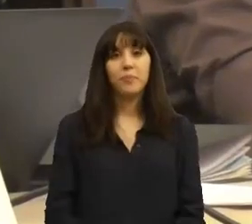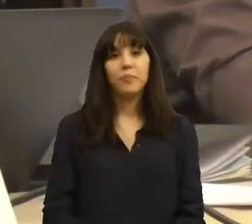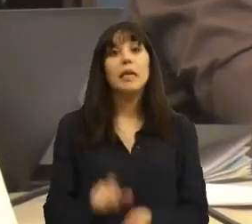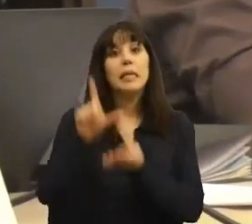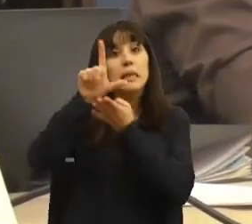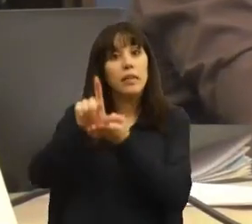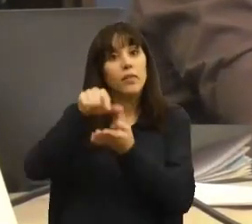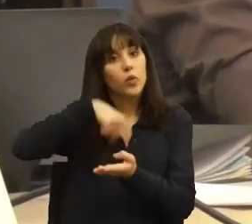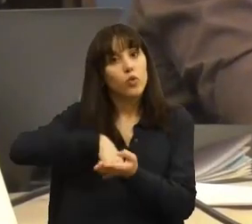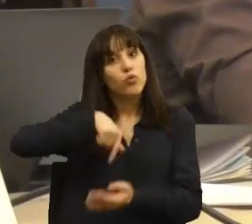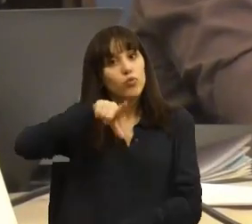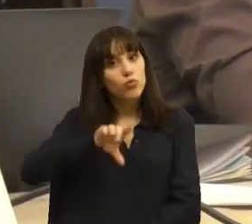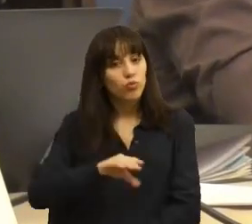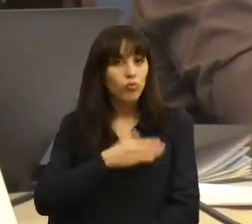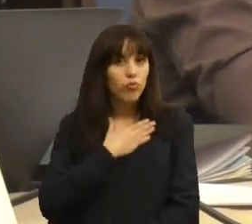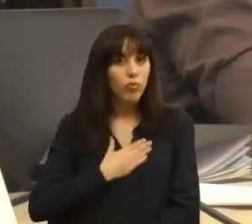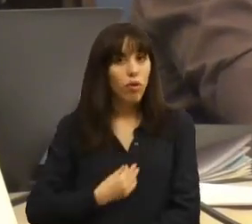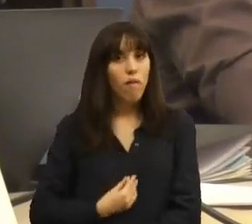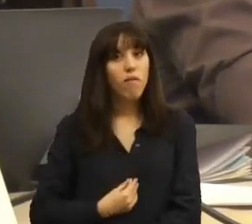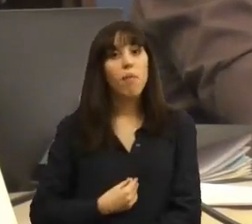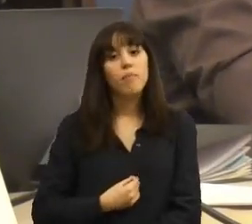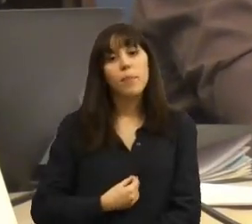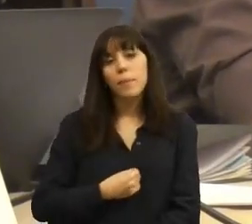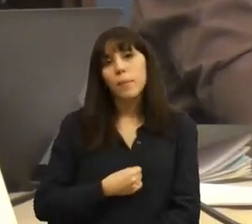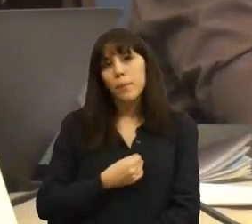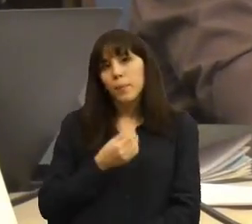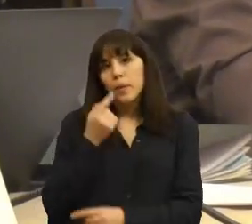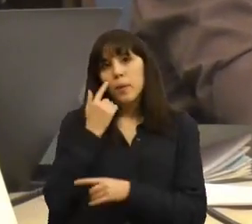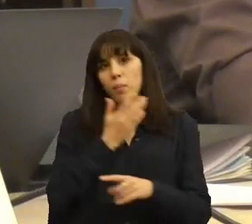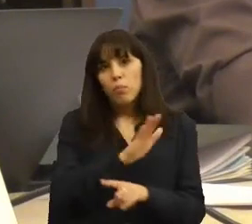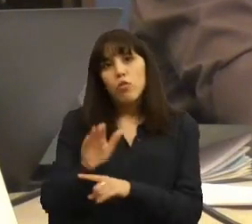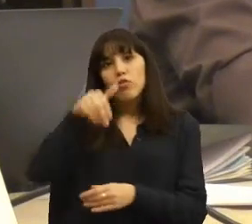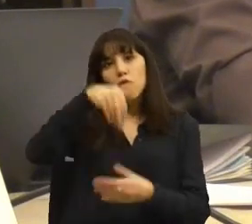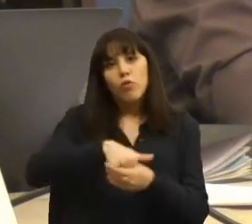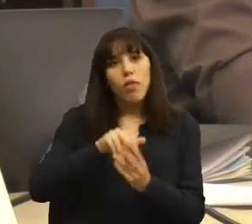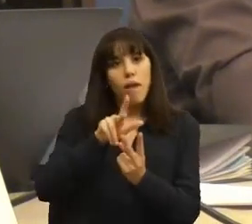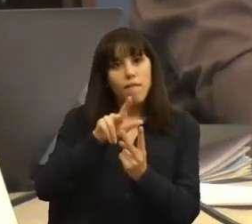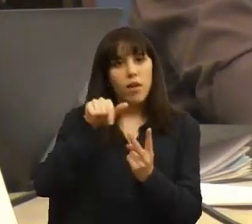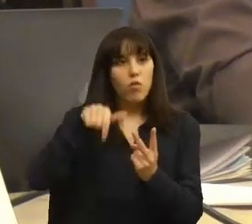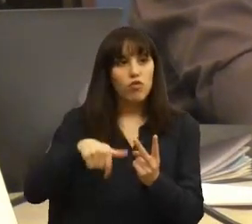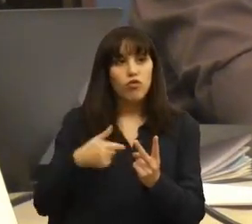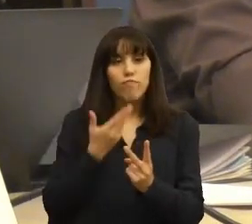O livro hoje gostava de começar por apresentar brevemente os dois votos que trazemos a este PAOD.